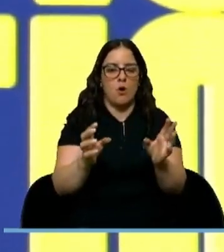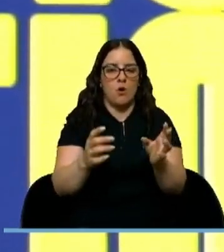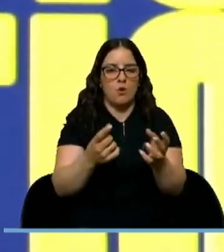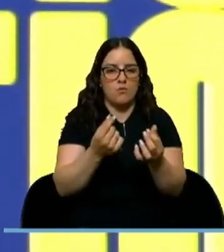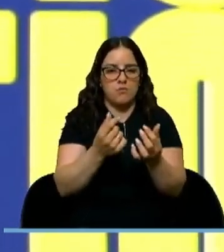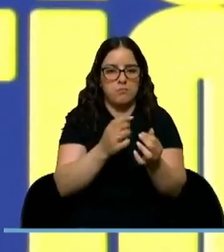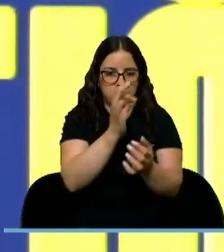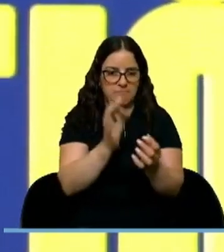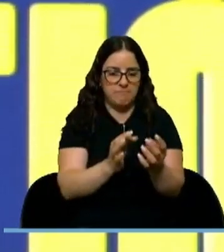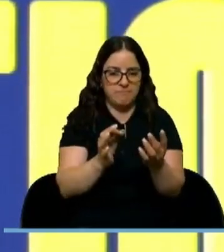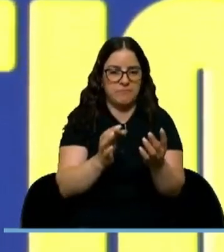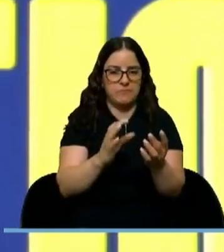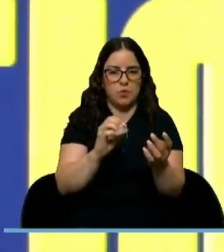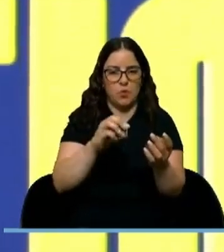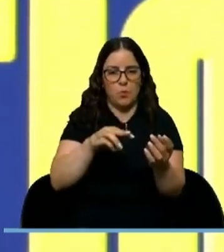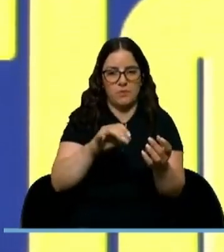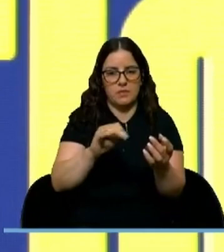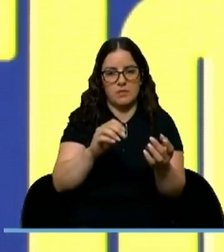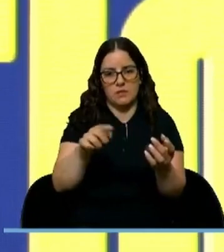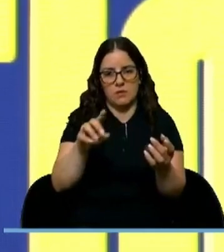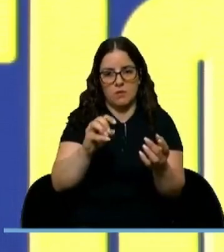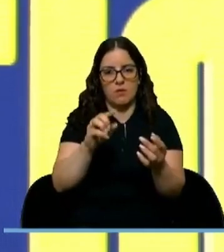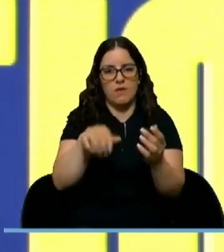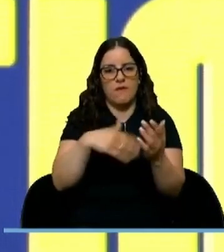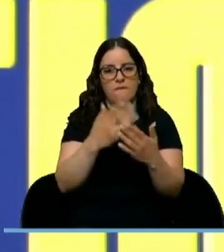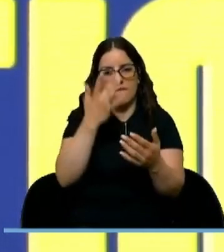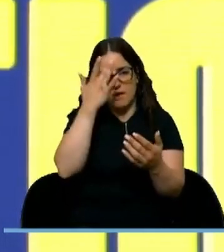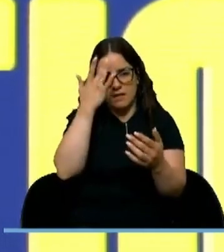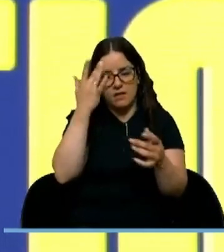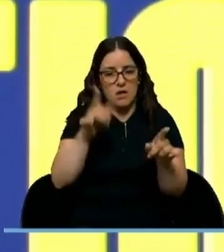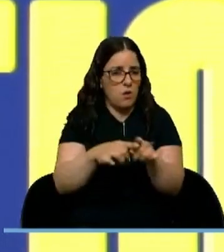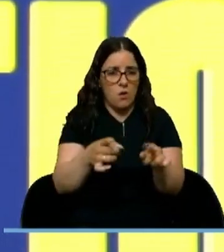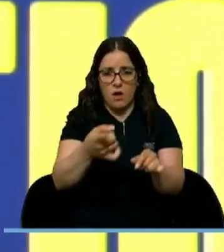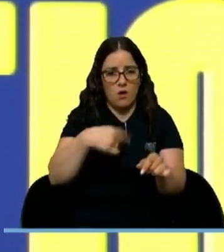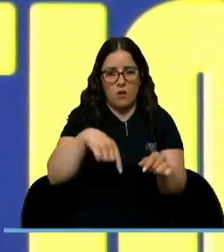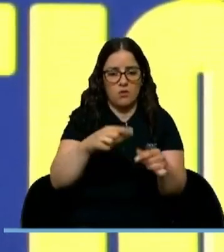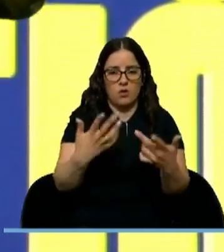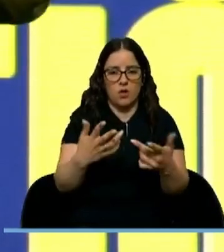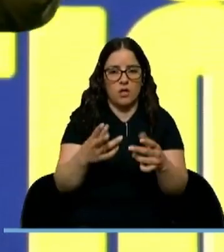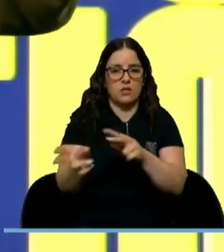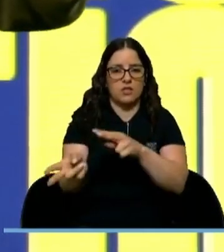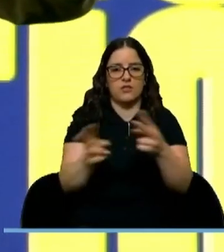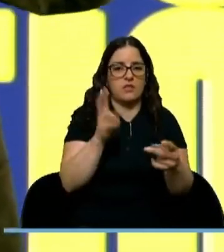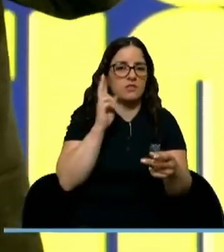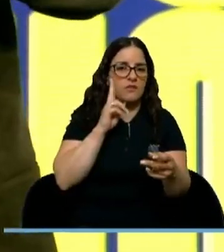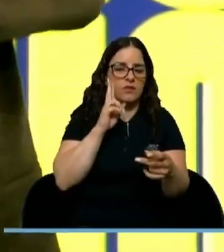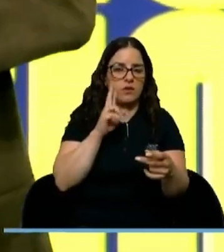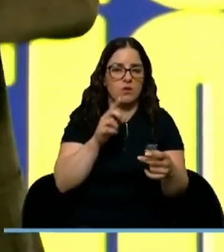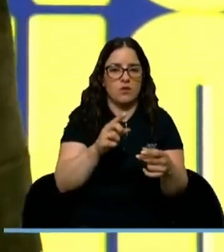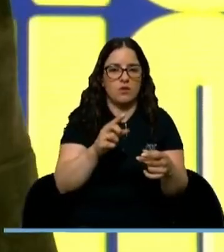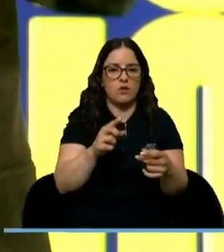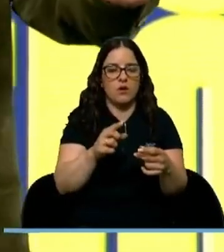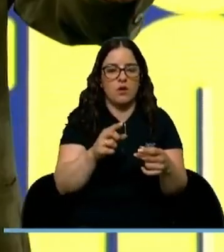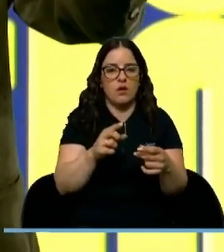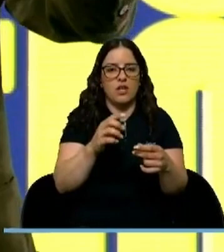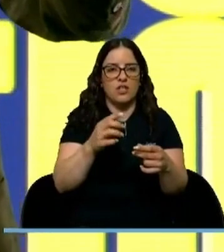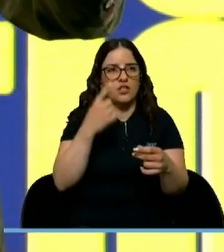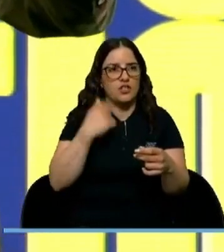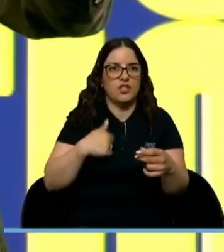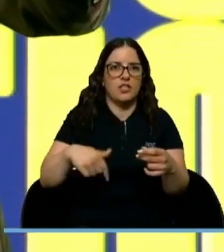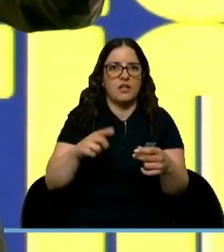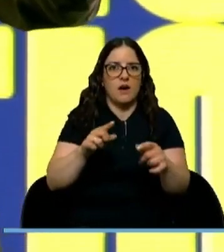processo, seja tão fácil quanto hoje uma transferência de valor que nós fazemos com Bitcoin para a China não, porque eles não podem, mas para o outro lado do